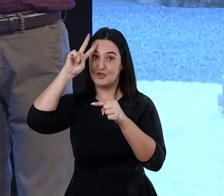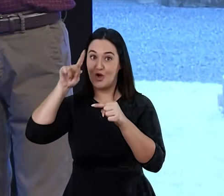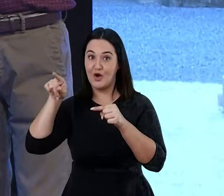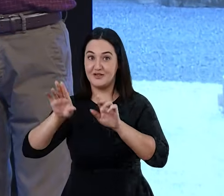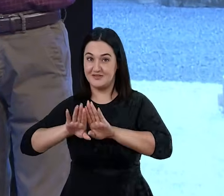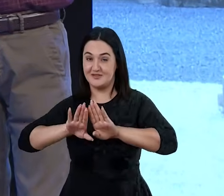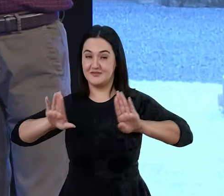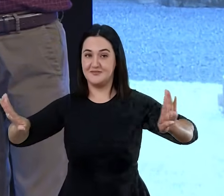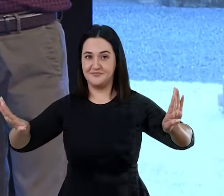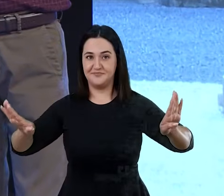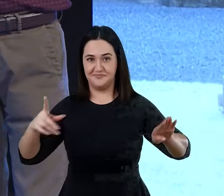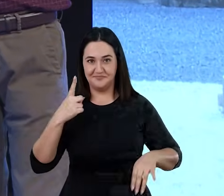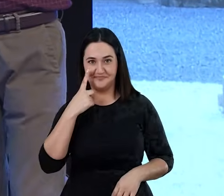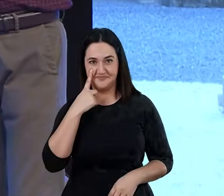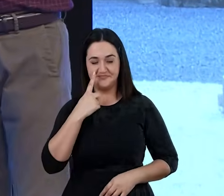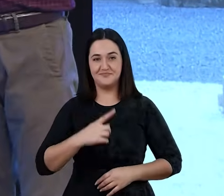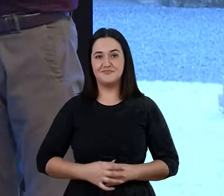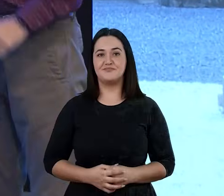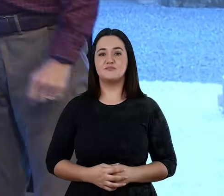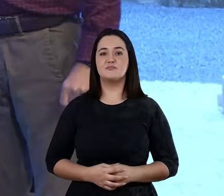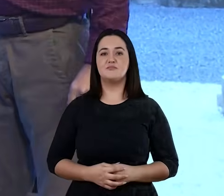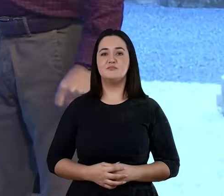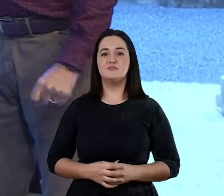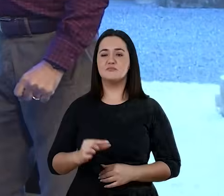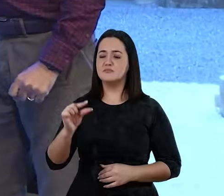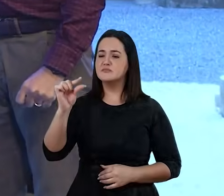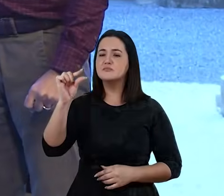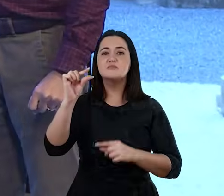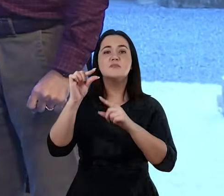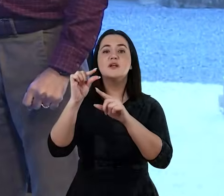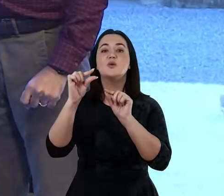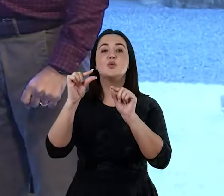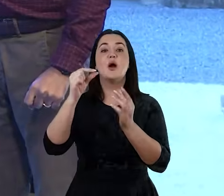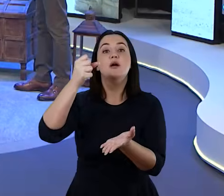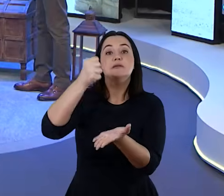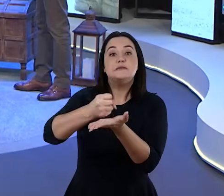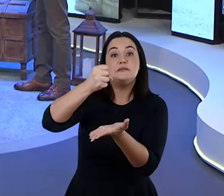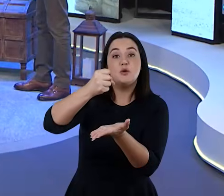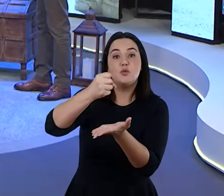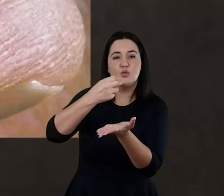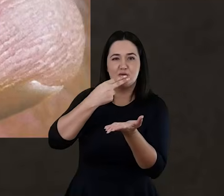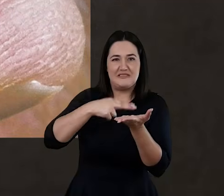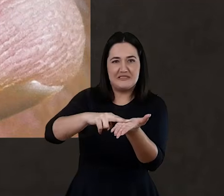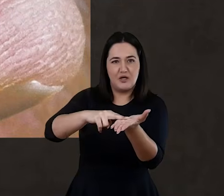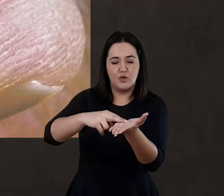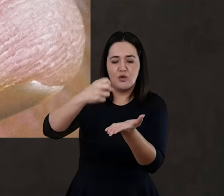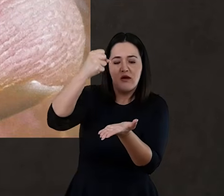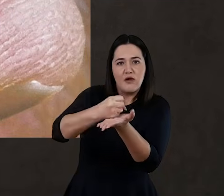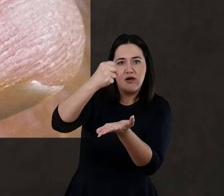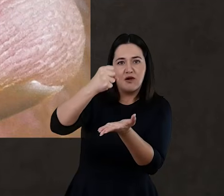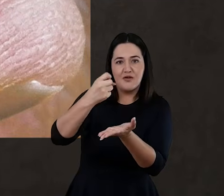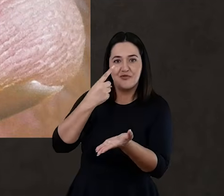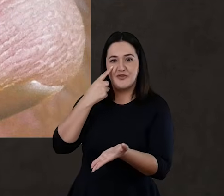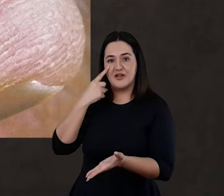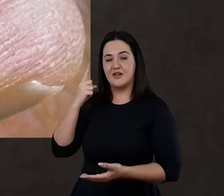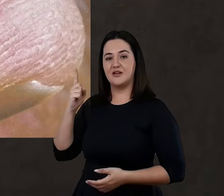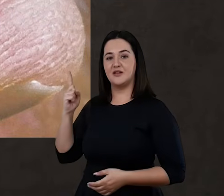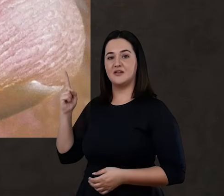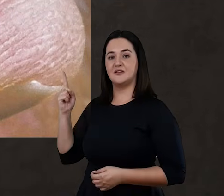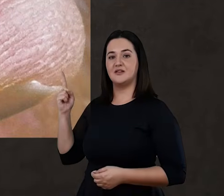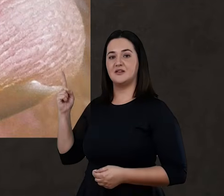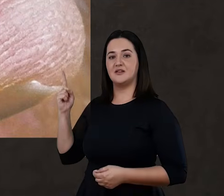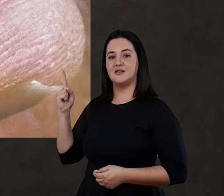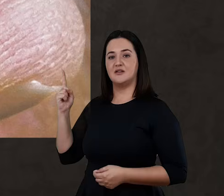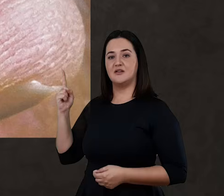de Sansão. Eu vou mostrar o artefato para vocês. Foi um pequeno selo circular, que vocês veem até pela mão